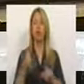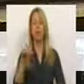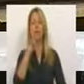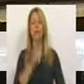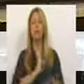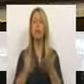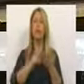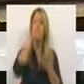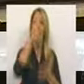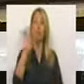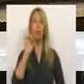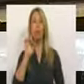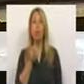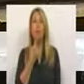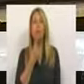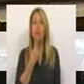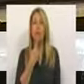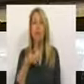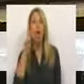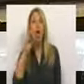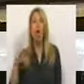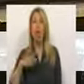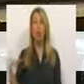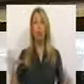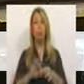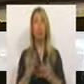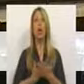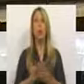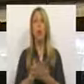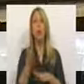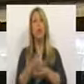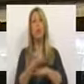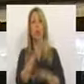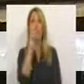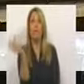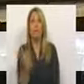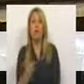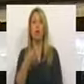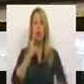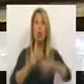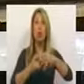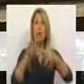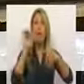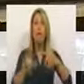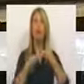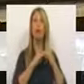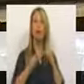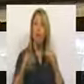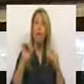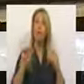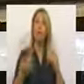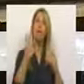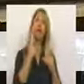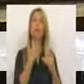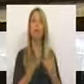importante perceber que o turismo é, do ponto de vista económico, um setor frágil. o seu sucesso e a sua sustentabilidade